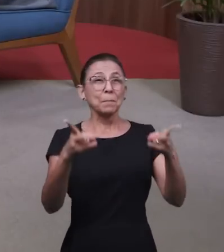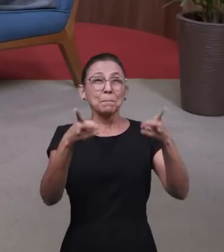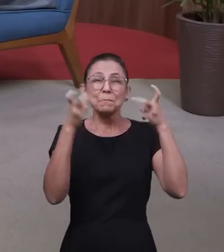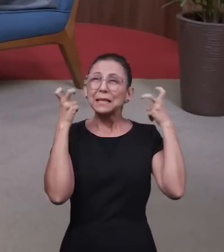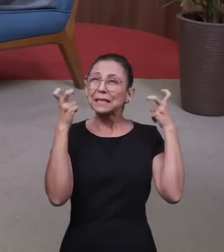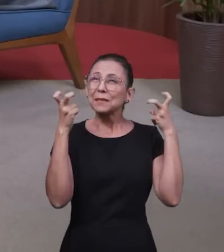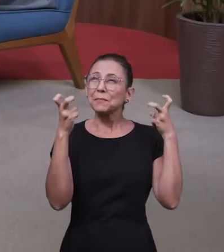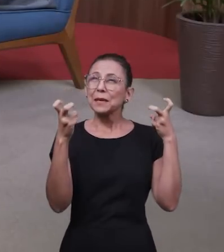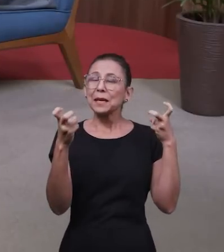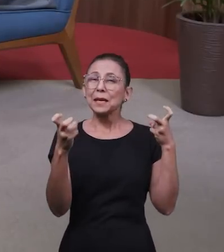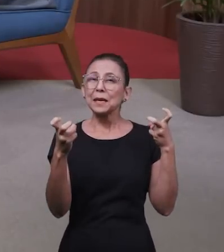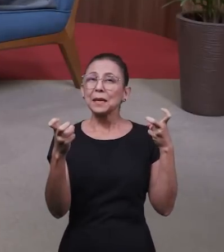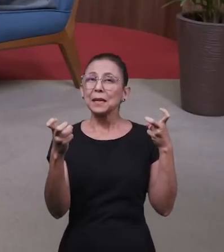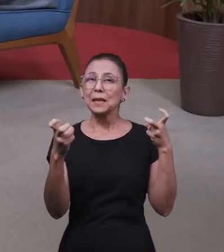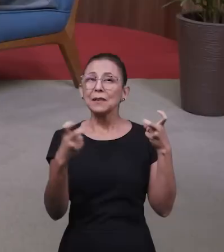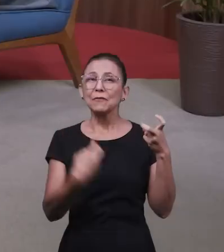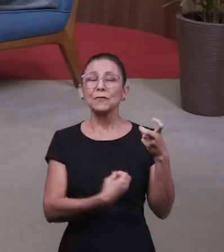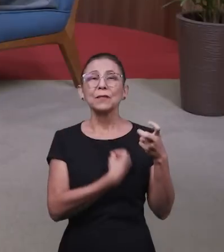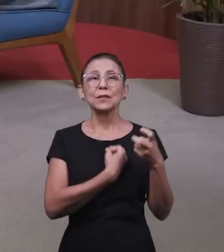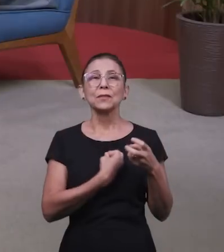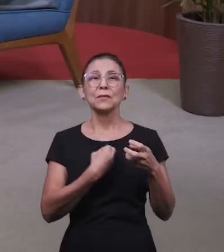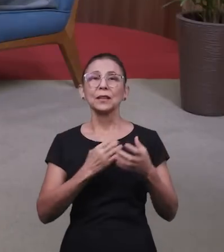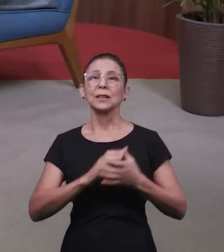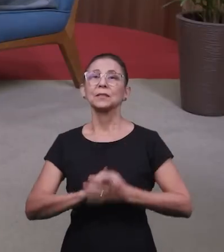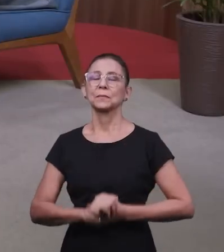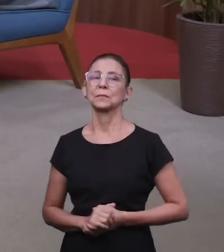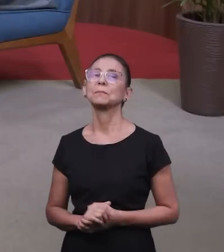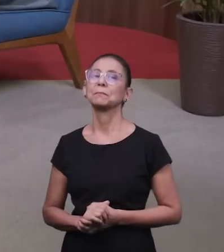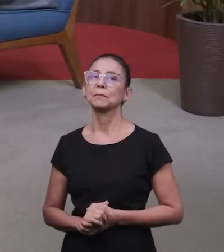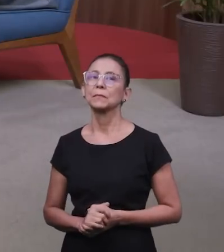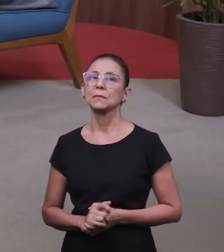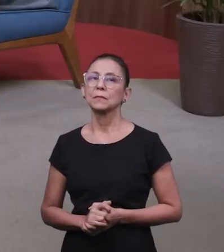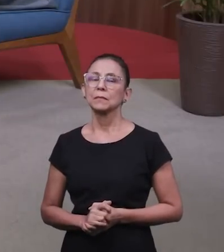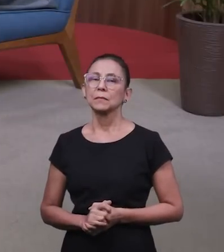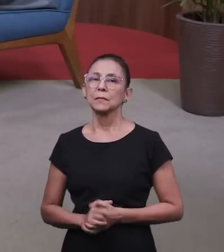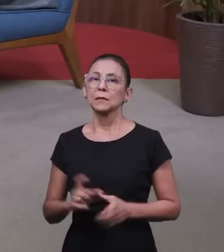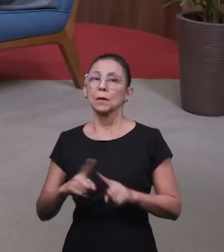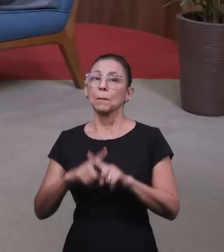mundo vai ficar sem a igreja e pronto, né? Não há